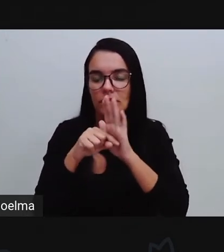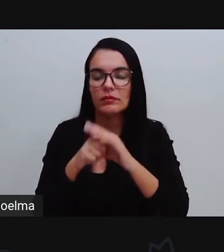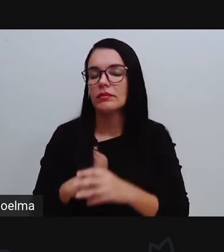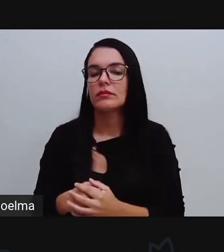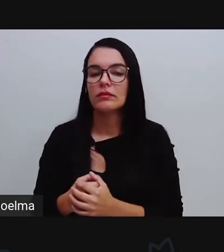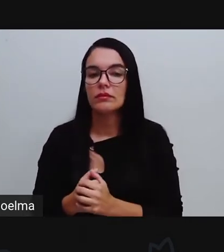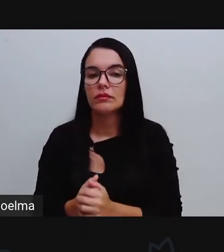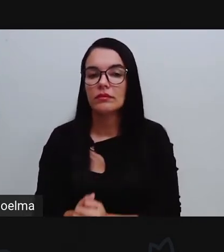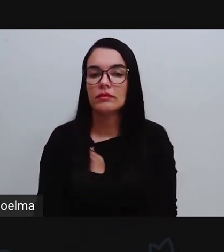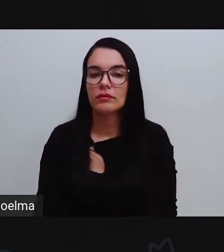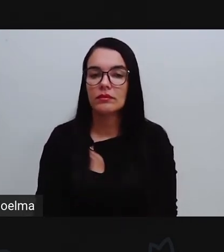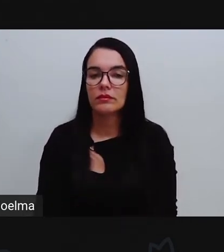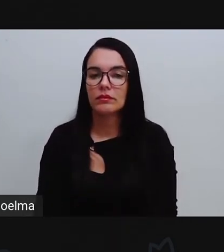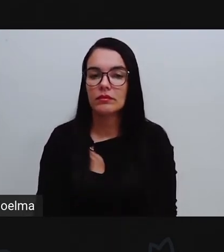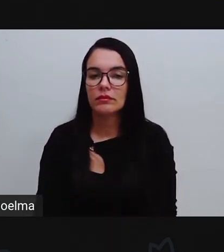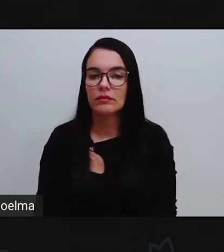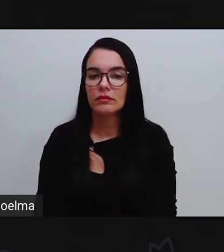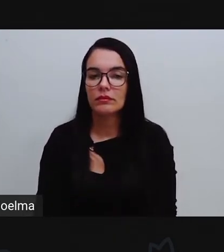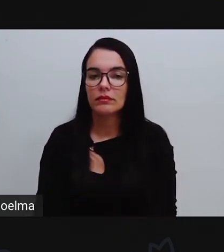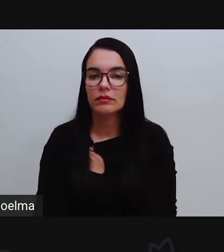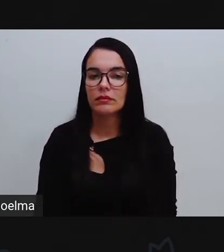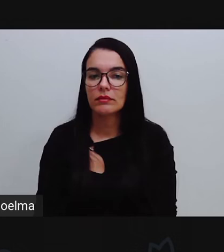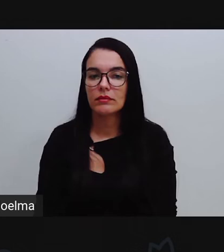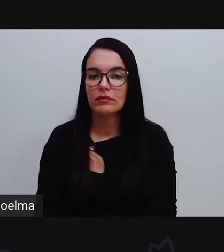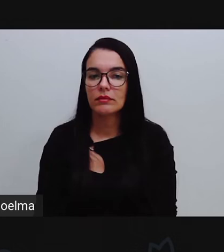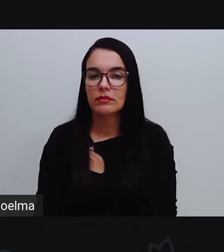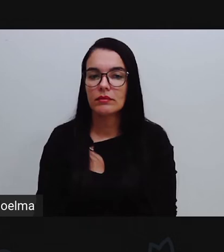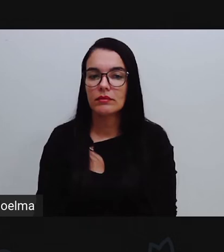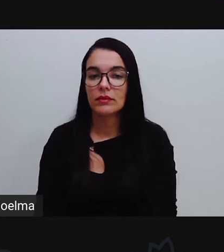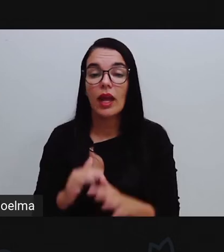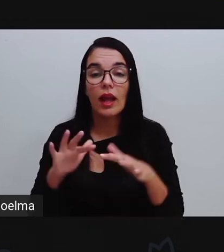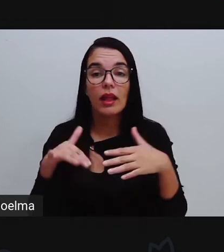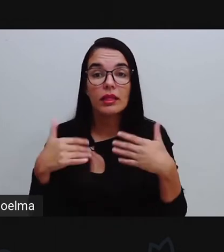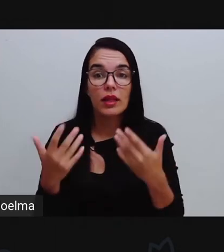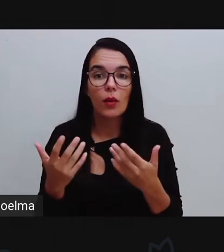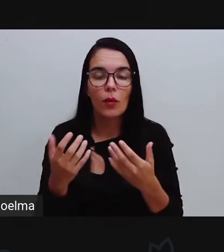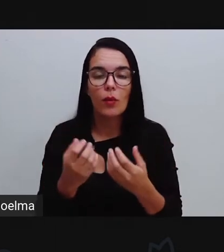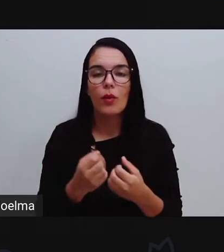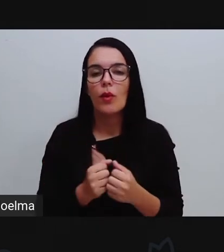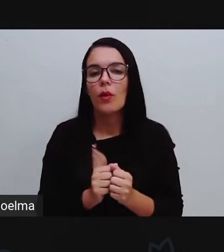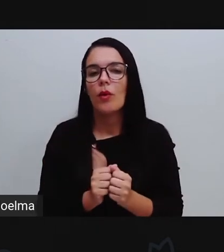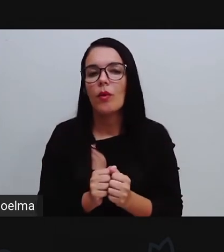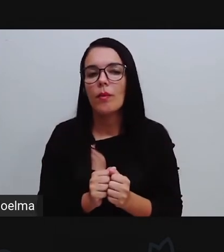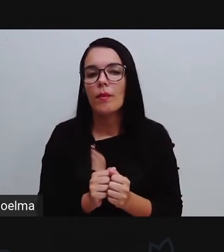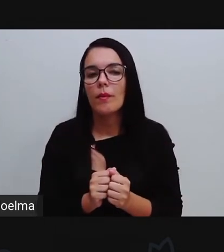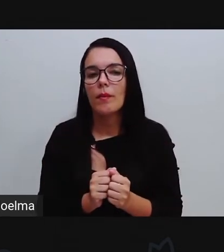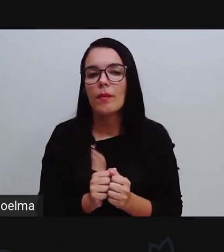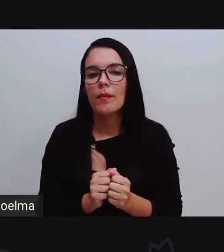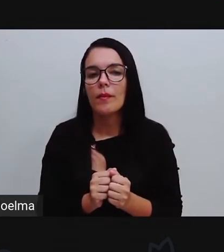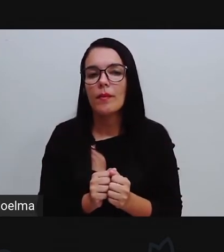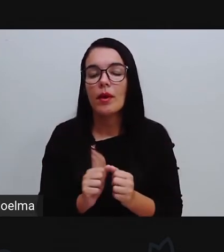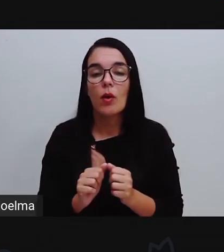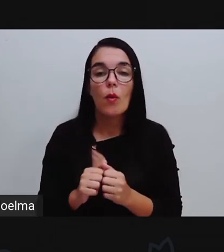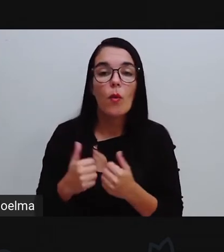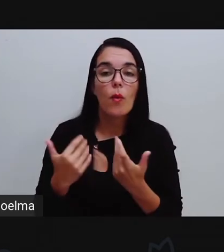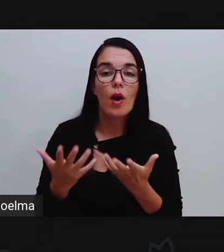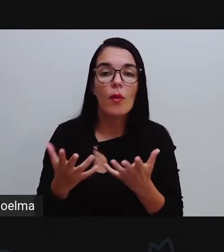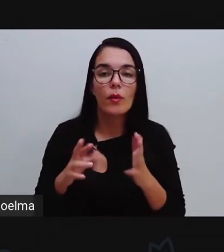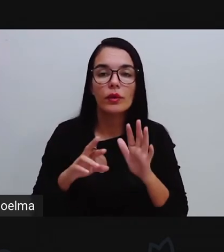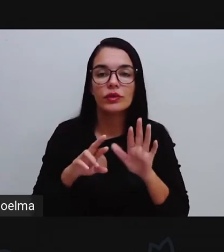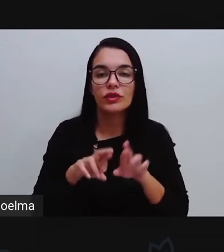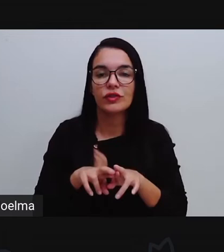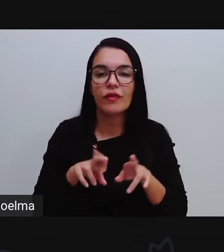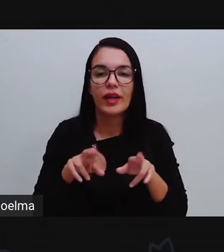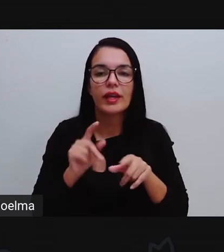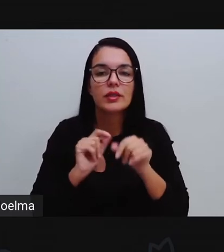2, 3. Qual a diferença, então, neste caso, da